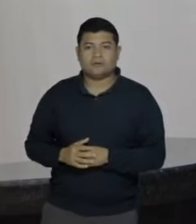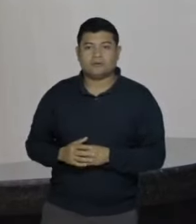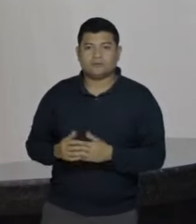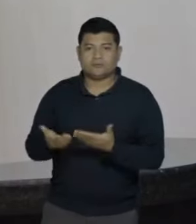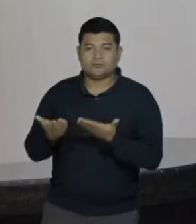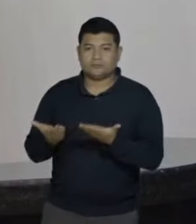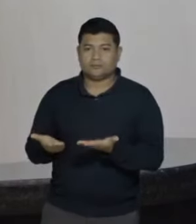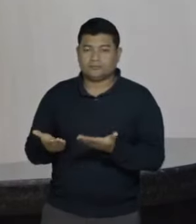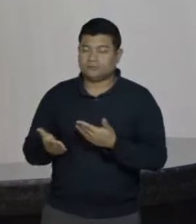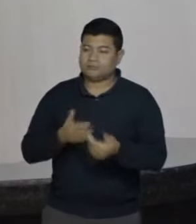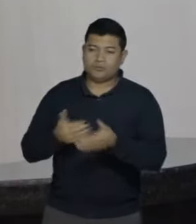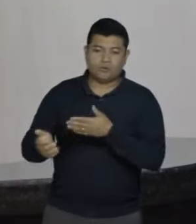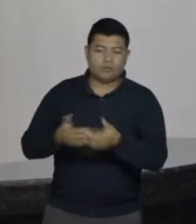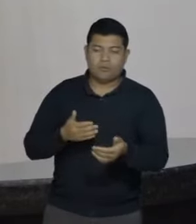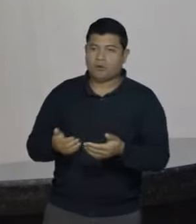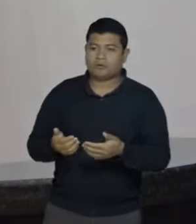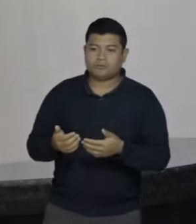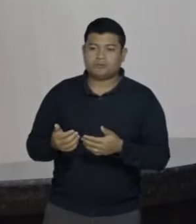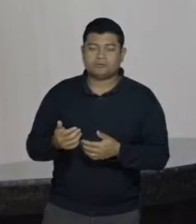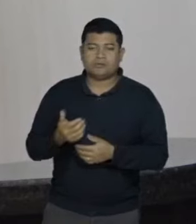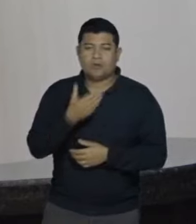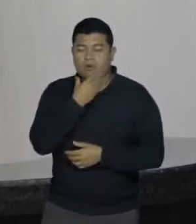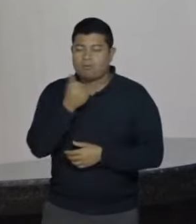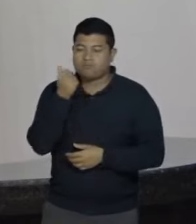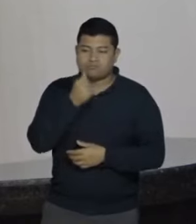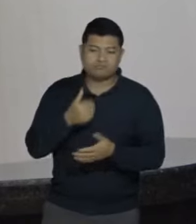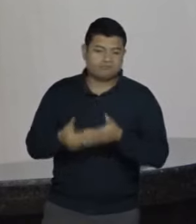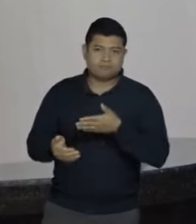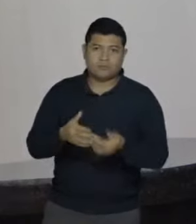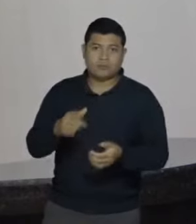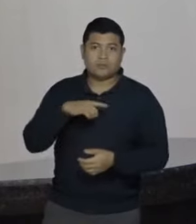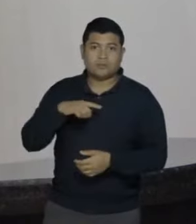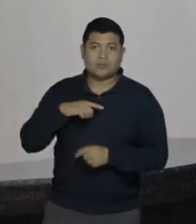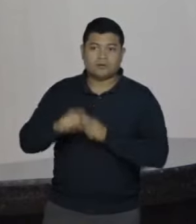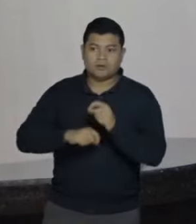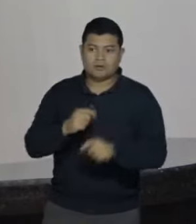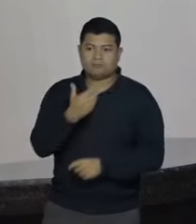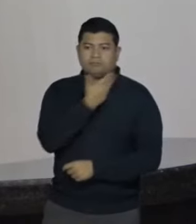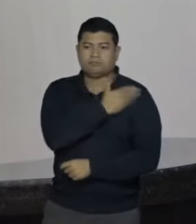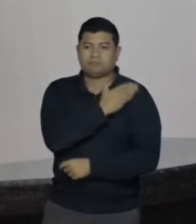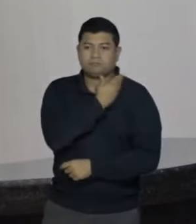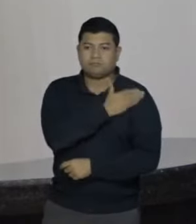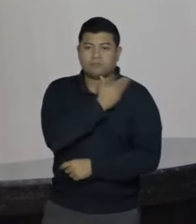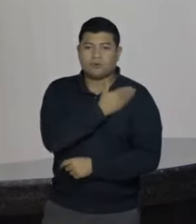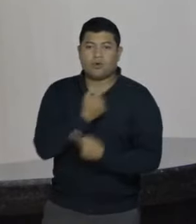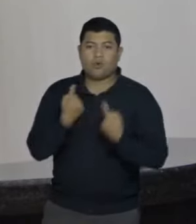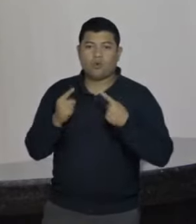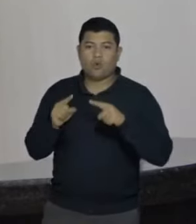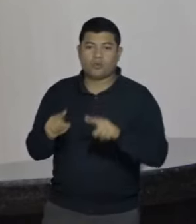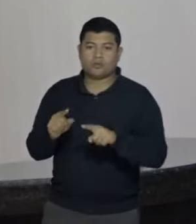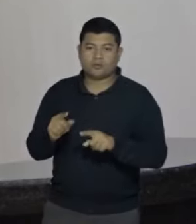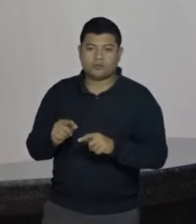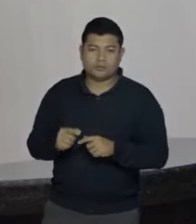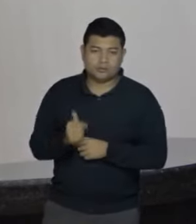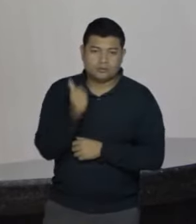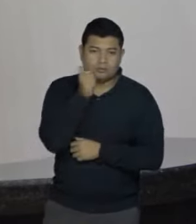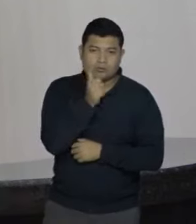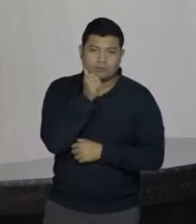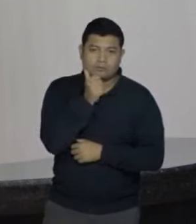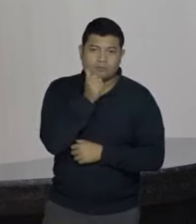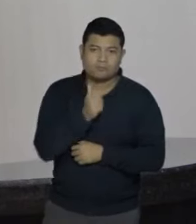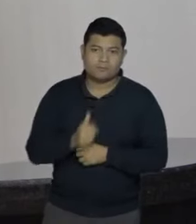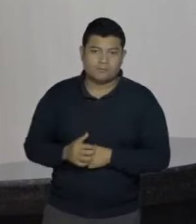de qual sexo é Tem algum tipo de preconceito contra as mulheres então